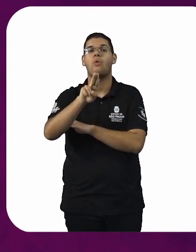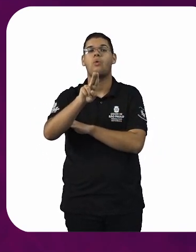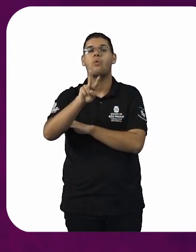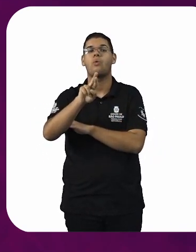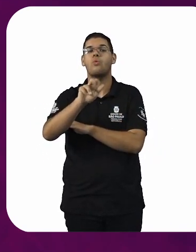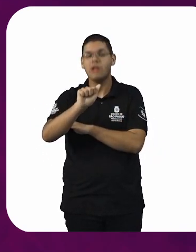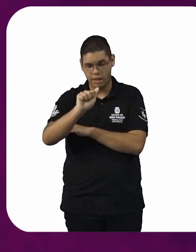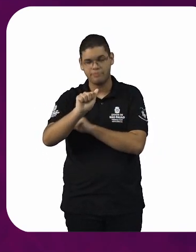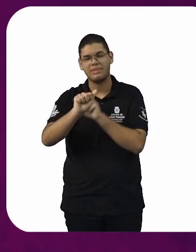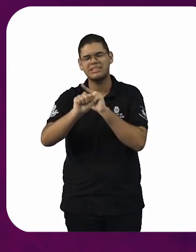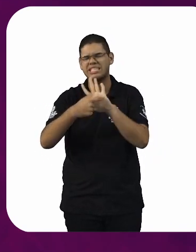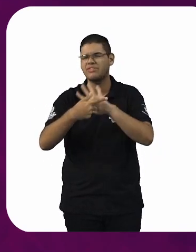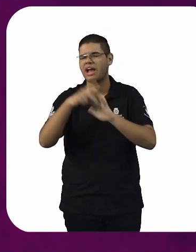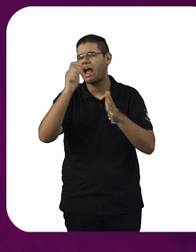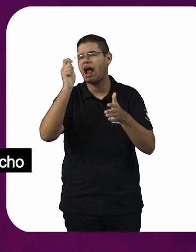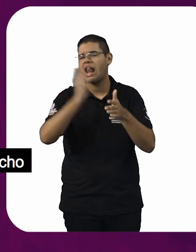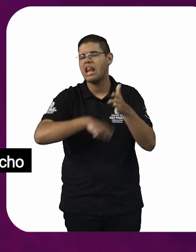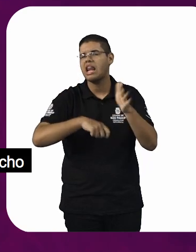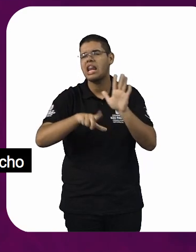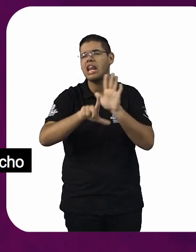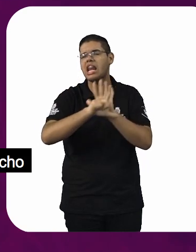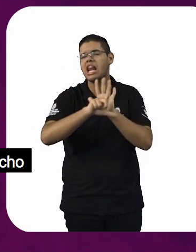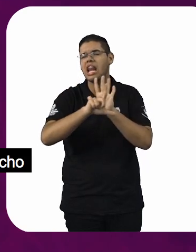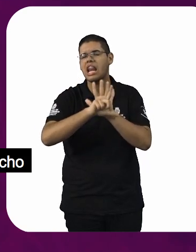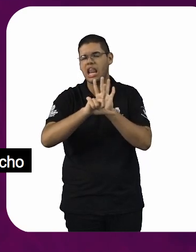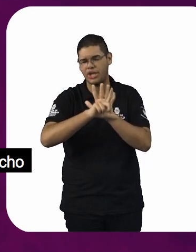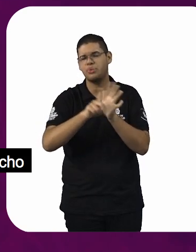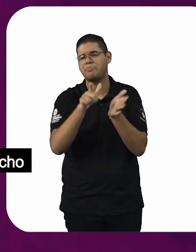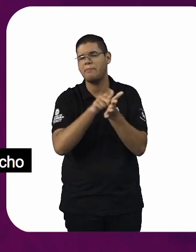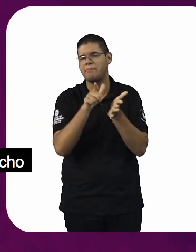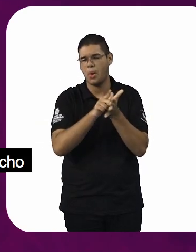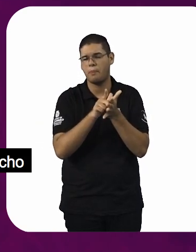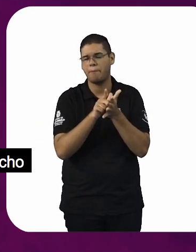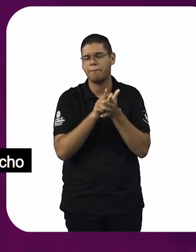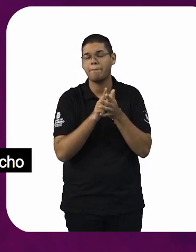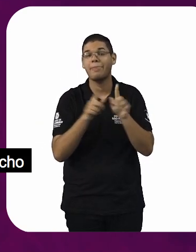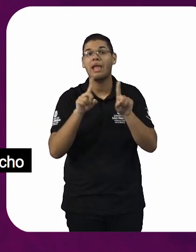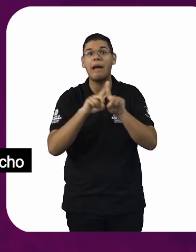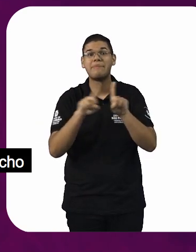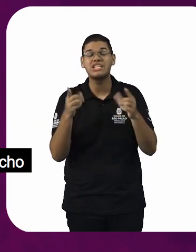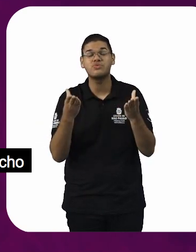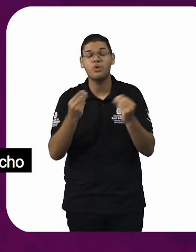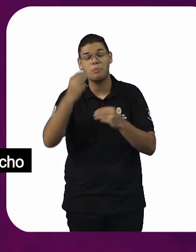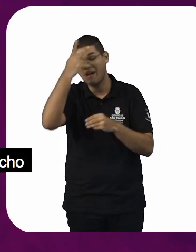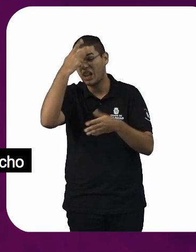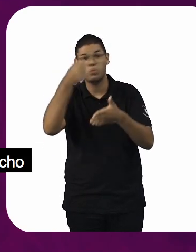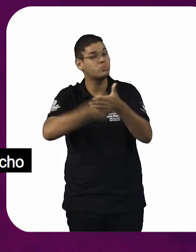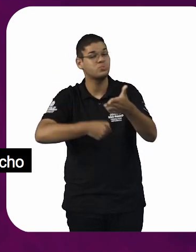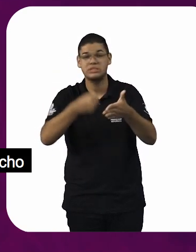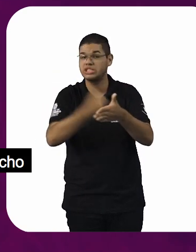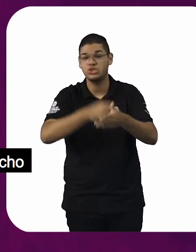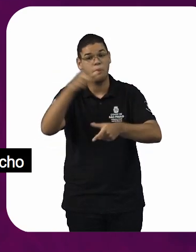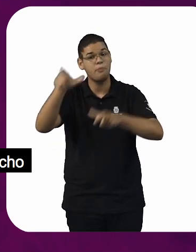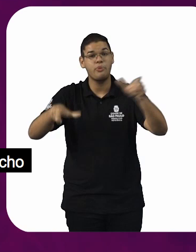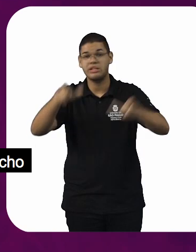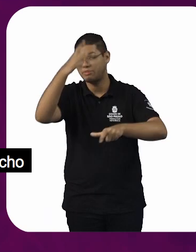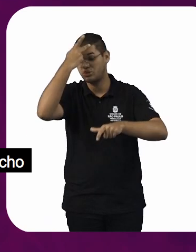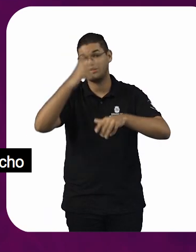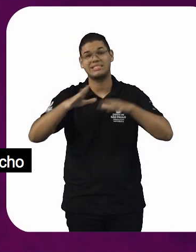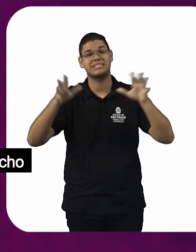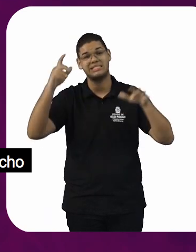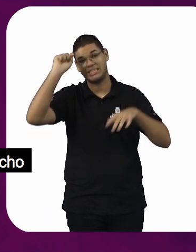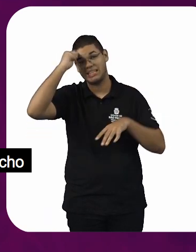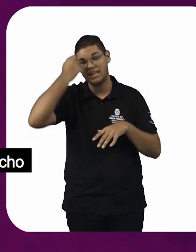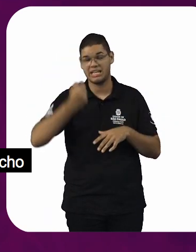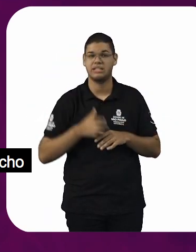do papel, né, mas foi uma conquista, uma luta, né, de muitas pessoas negras nesse movimento. O pós-escravidão, né,